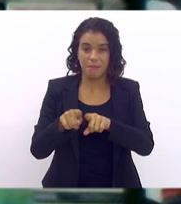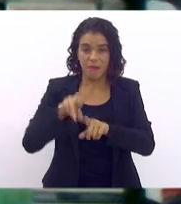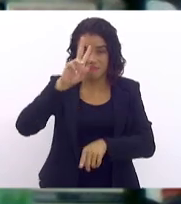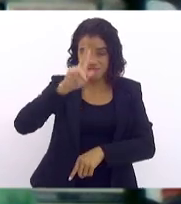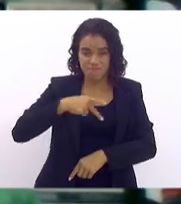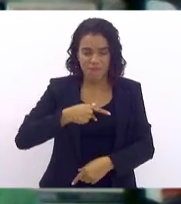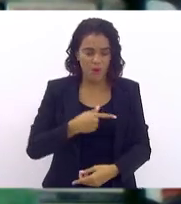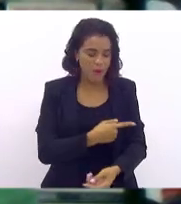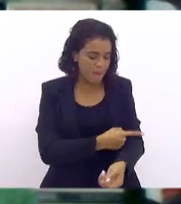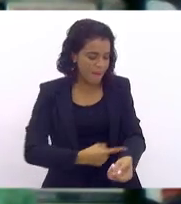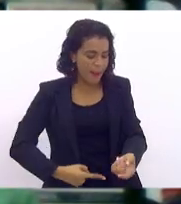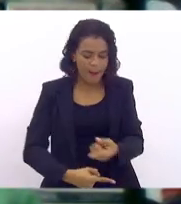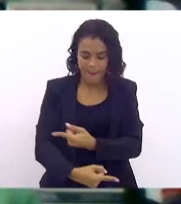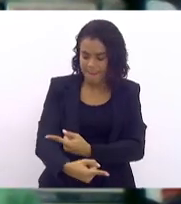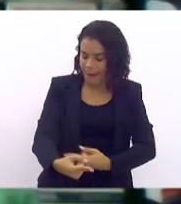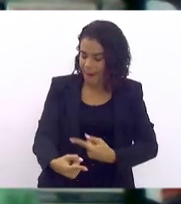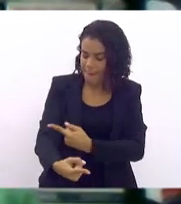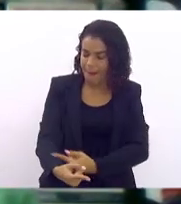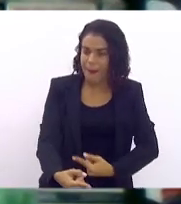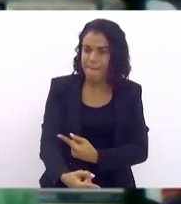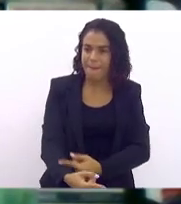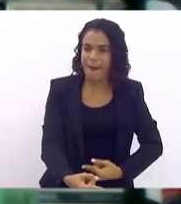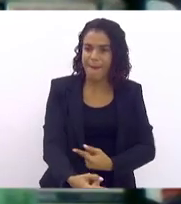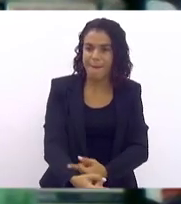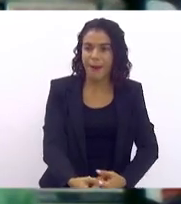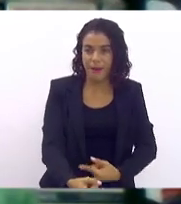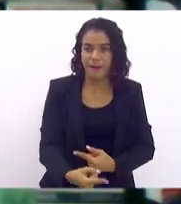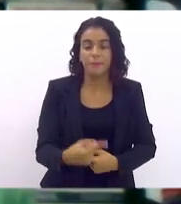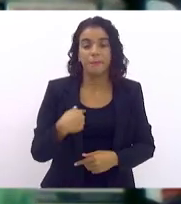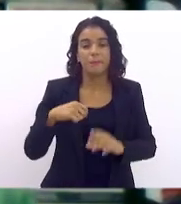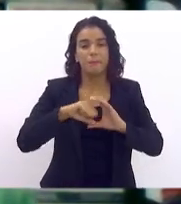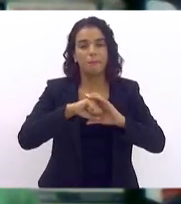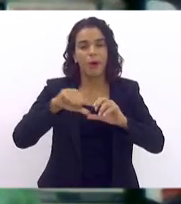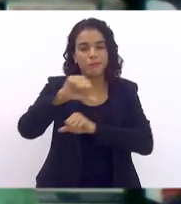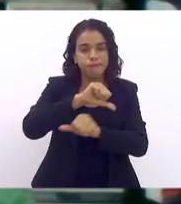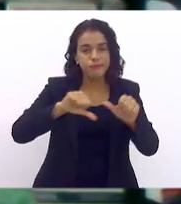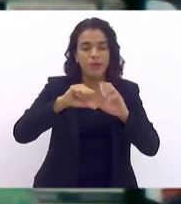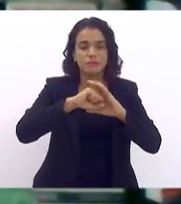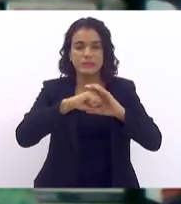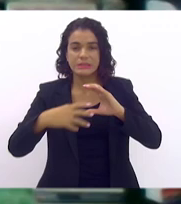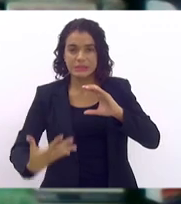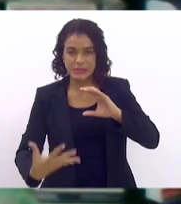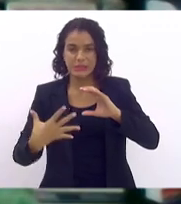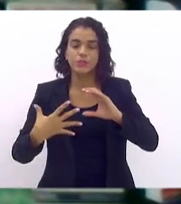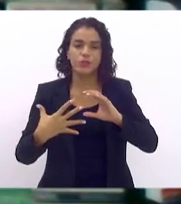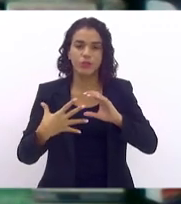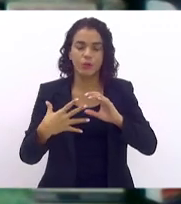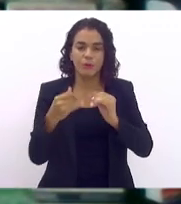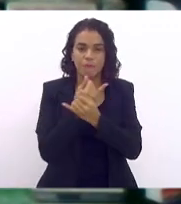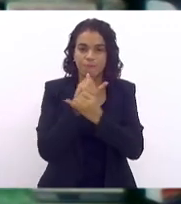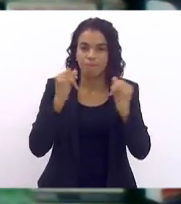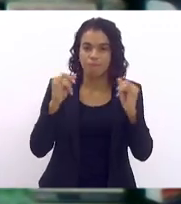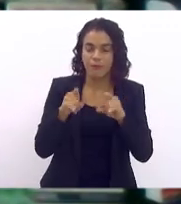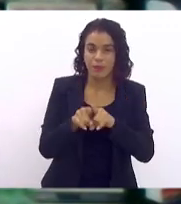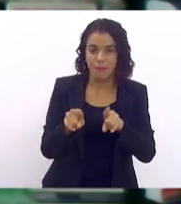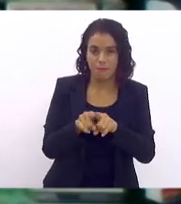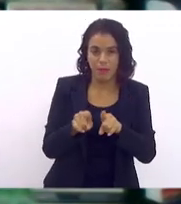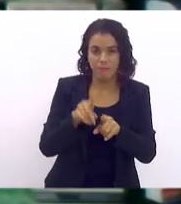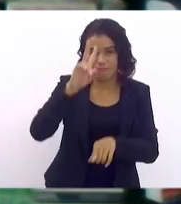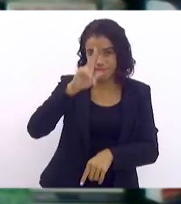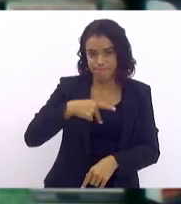crise de ansiedade que pode virar uma síndrome do pânico, tá? Depressão, automutilação, como eu